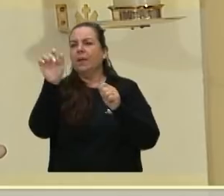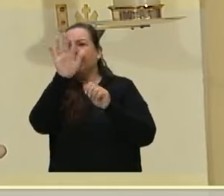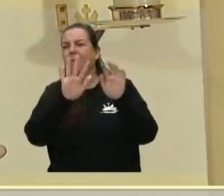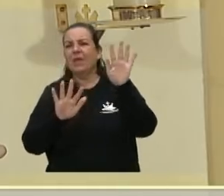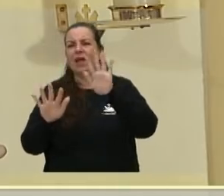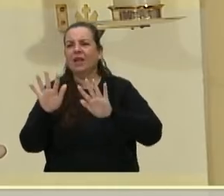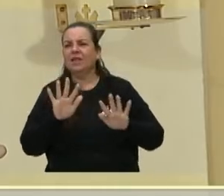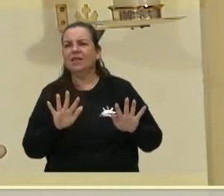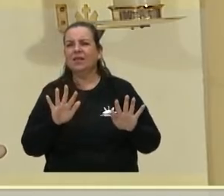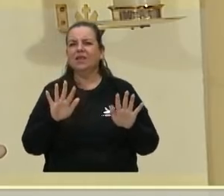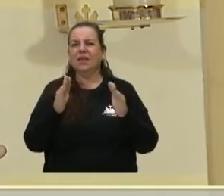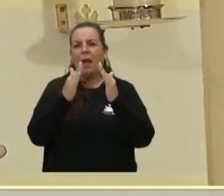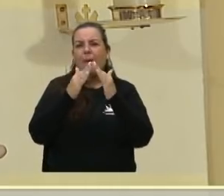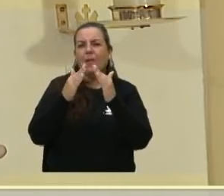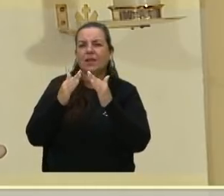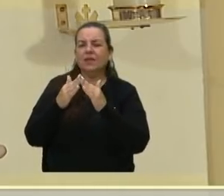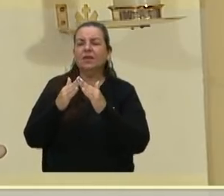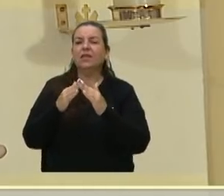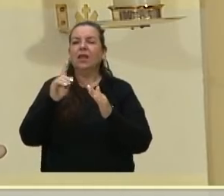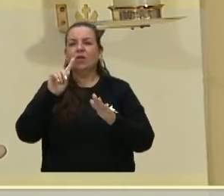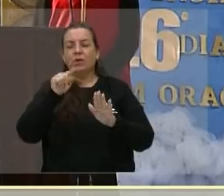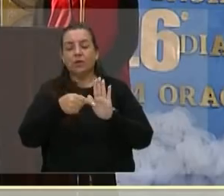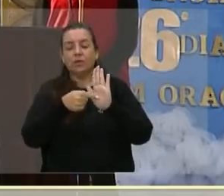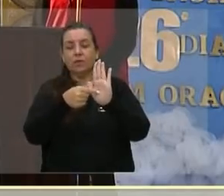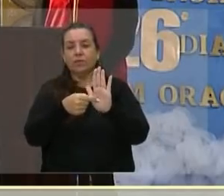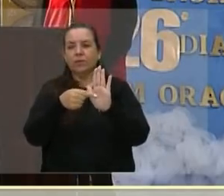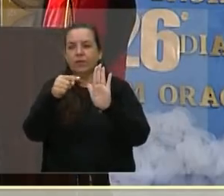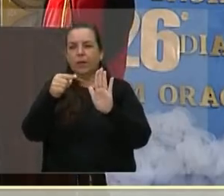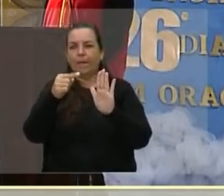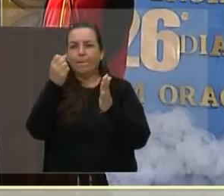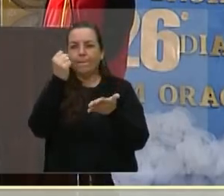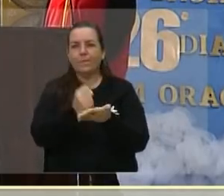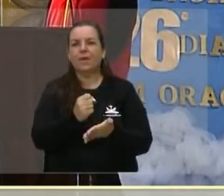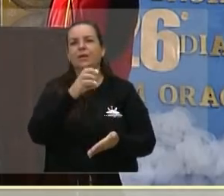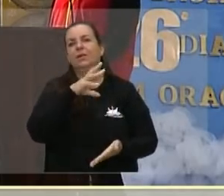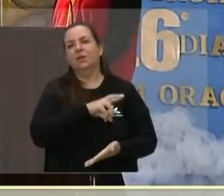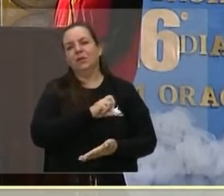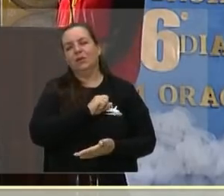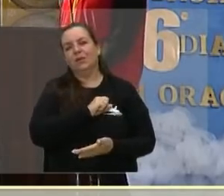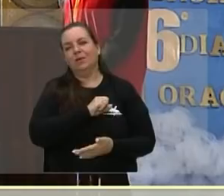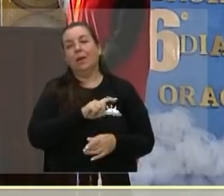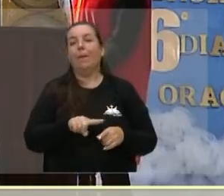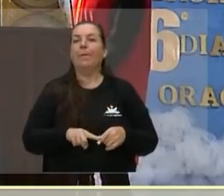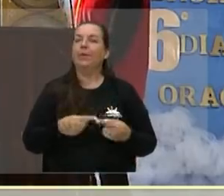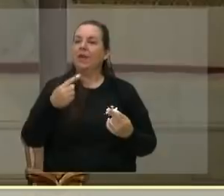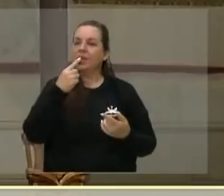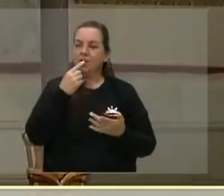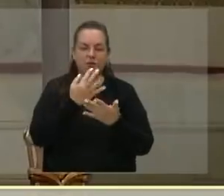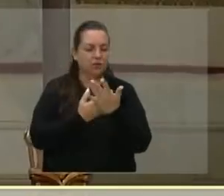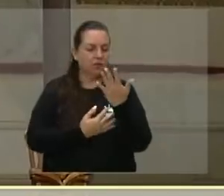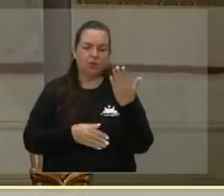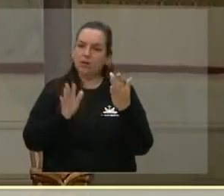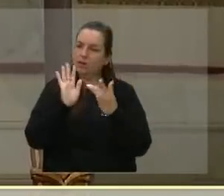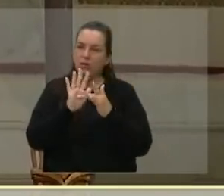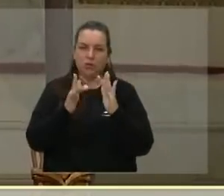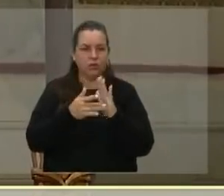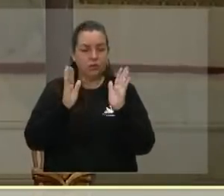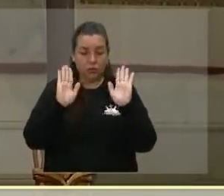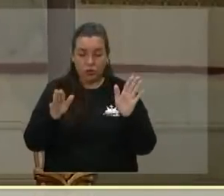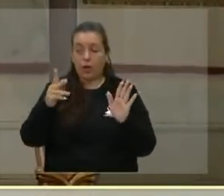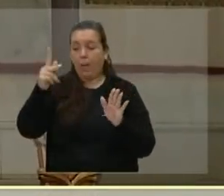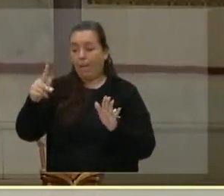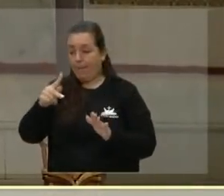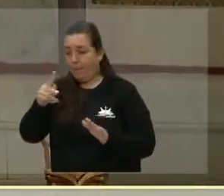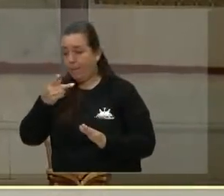capelinhas nós vemos o sinal uma marca de amor mas o sangue de jesus já dizia o papa